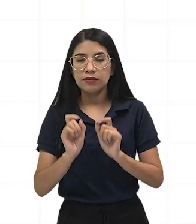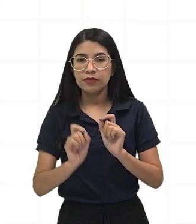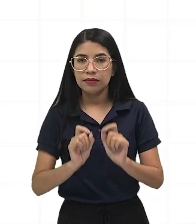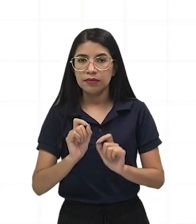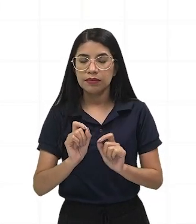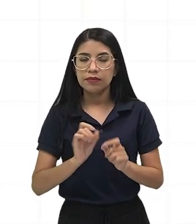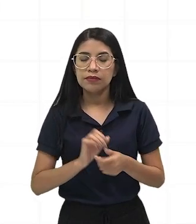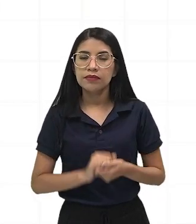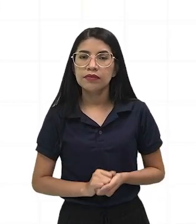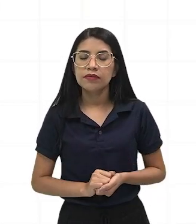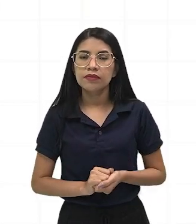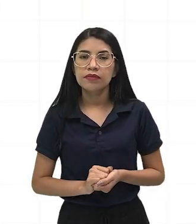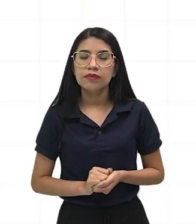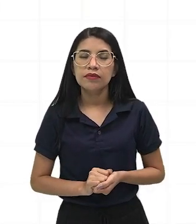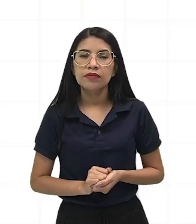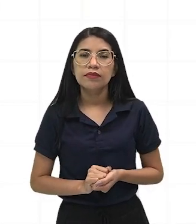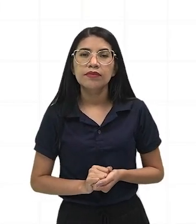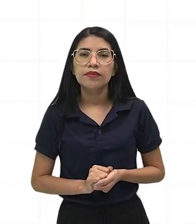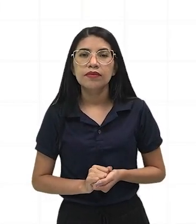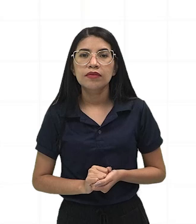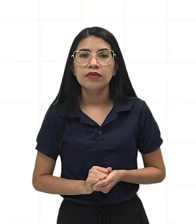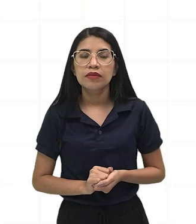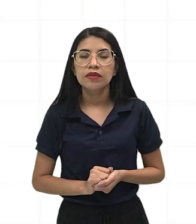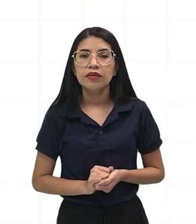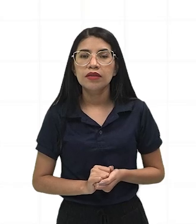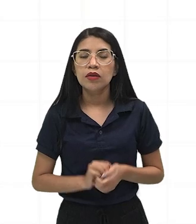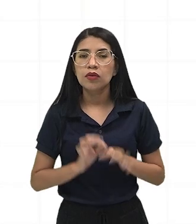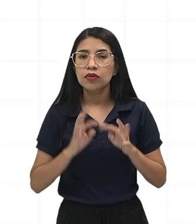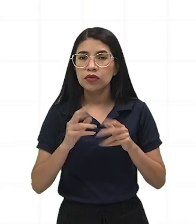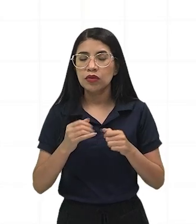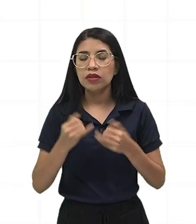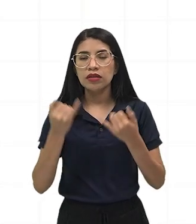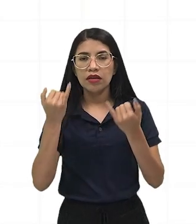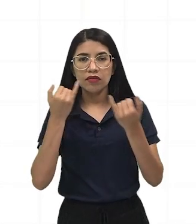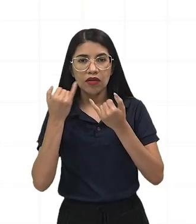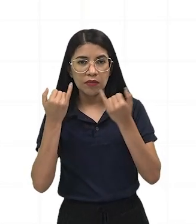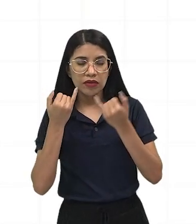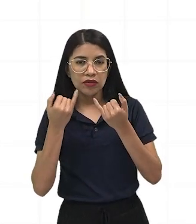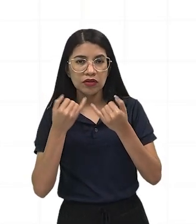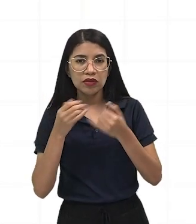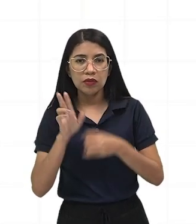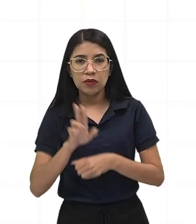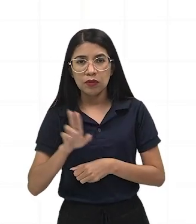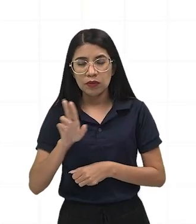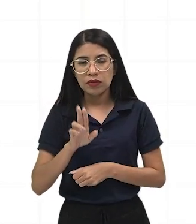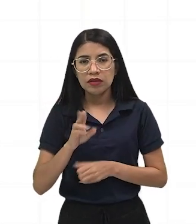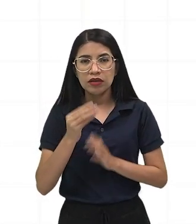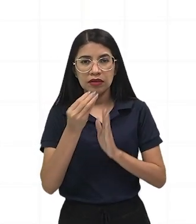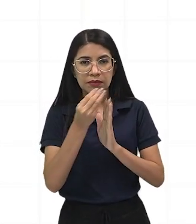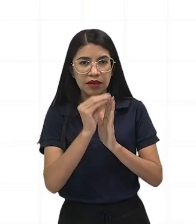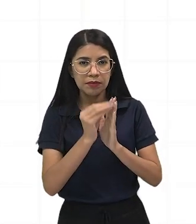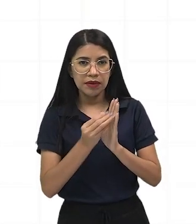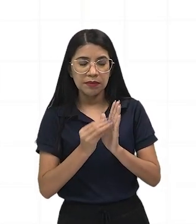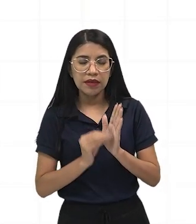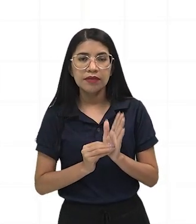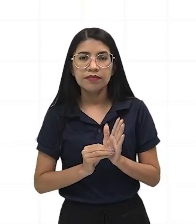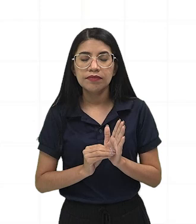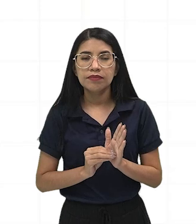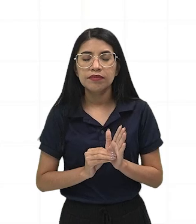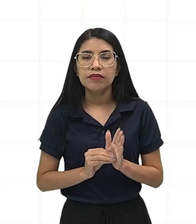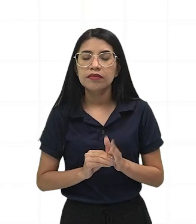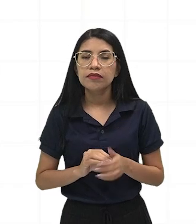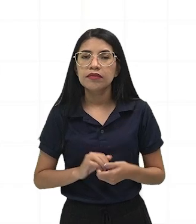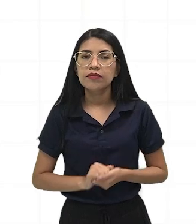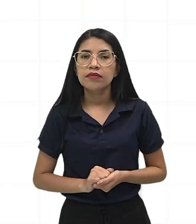eu estou considerando todos os dados. Se você estiver considerando todos os dados,